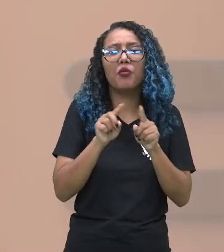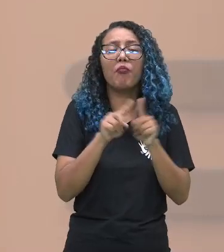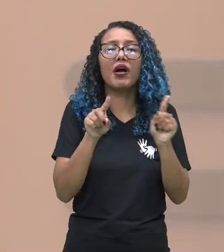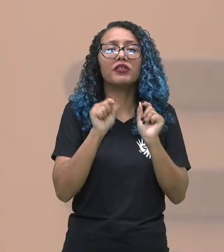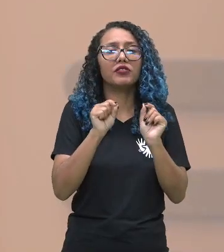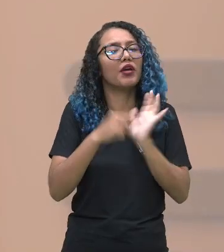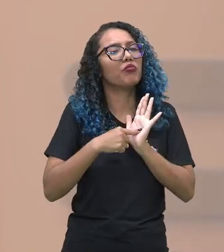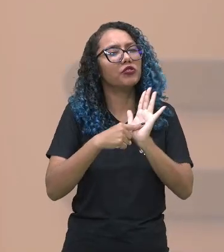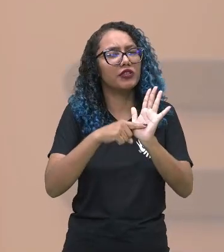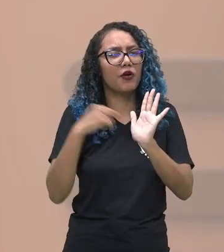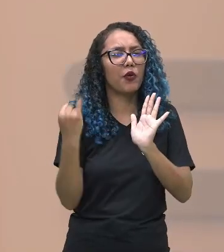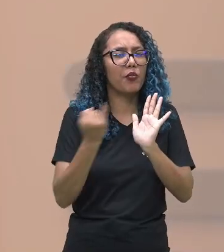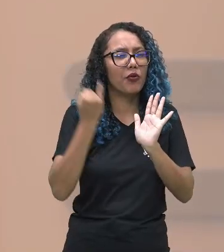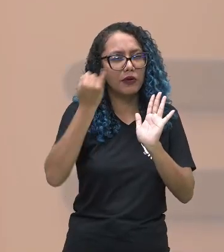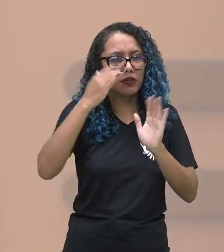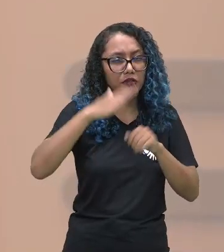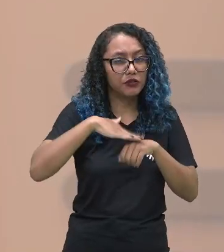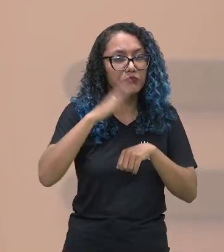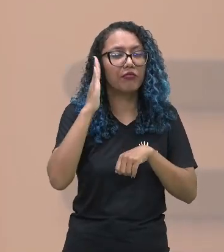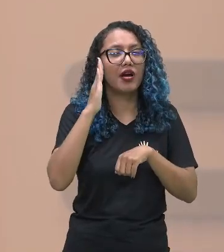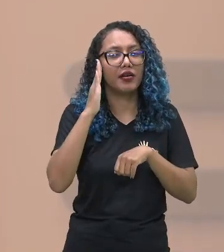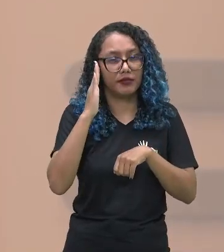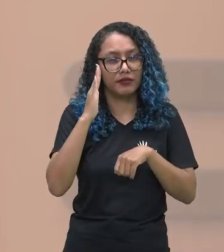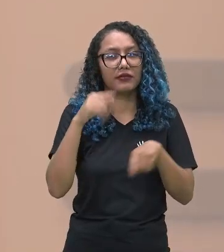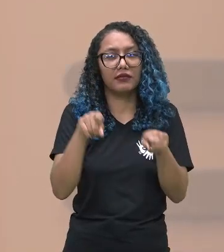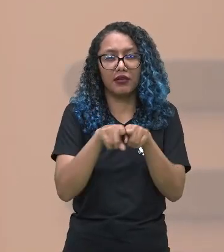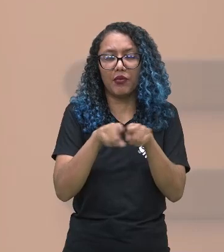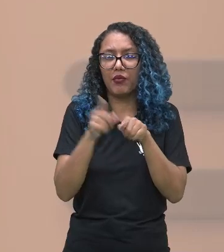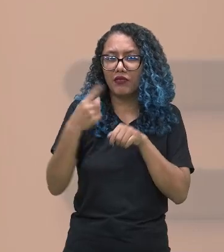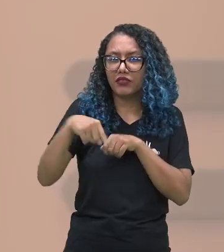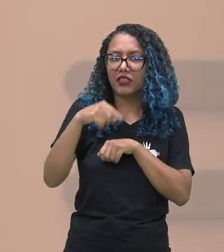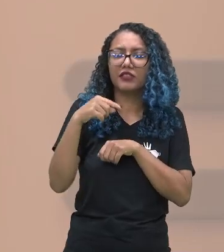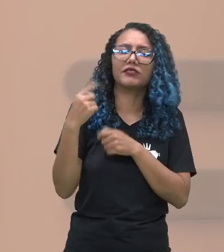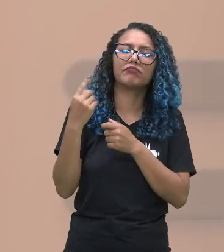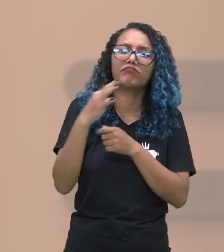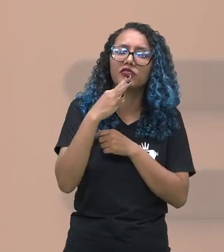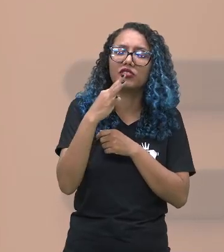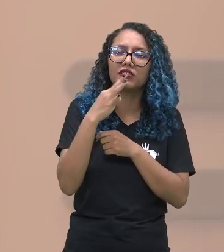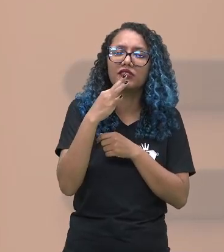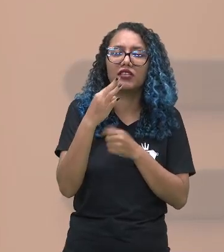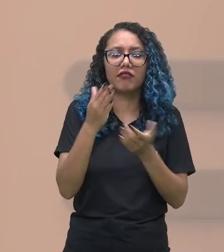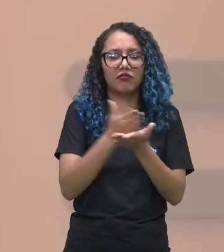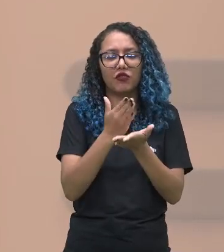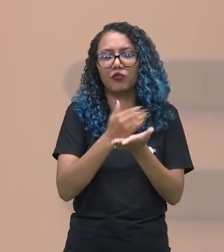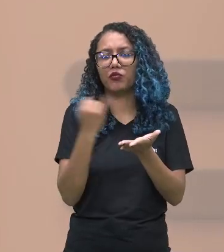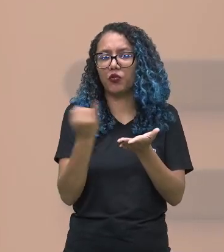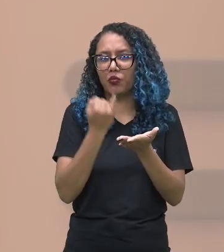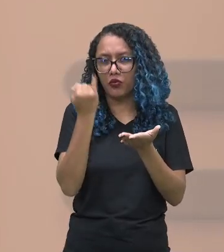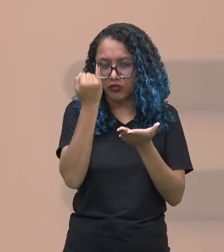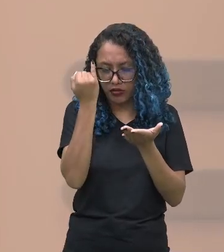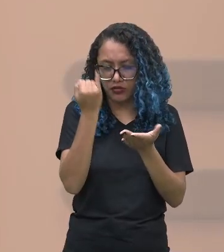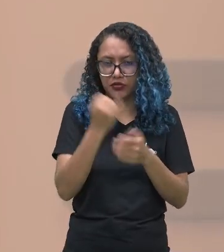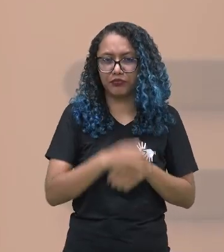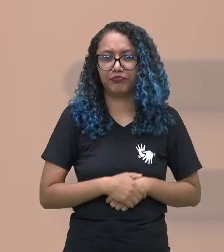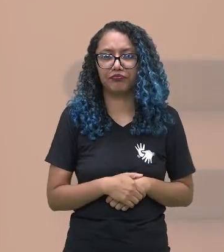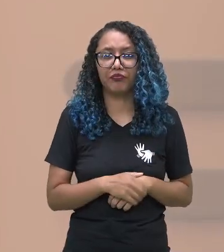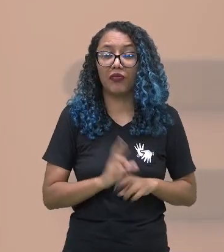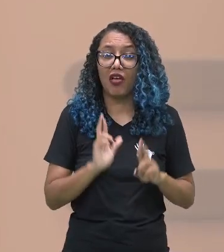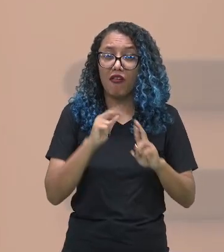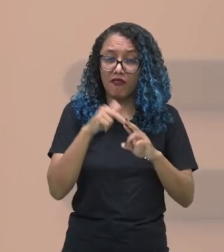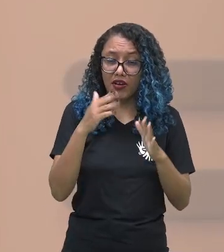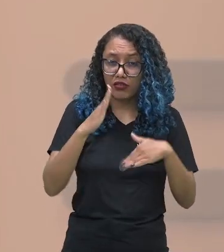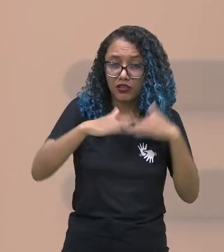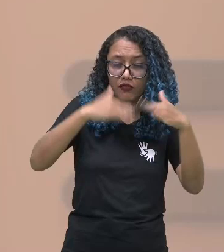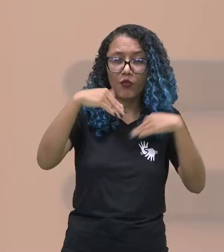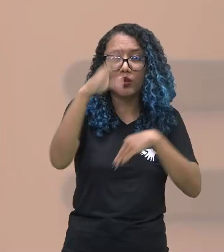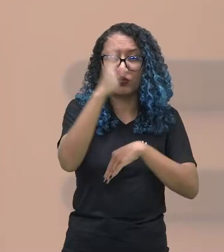destacar a importância de vocês conhecerem um pouco desta obra, que é a Formação do Brasil Contemporâneo, de Caio